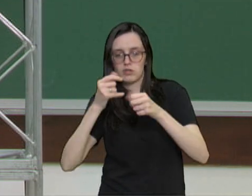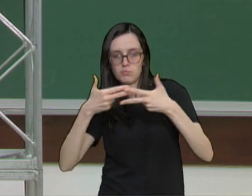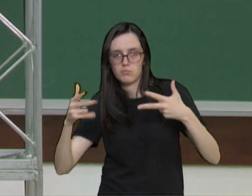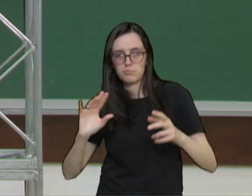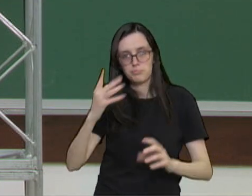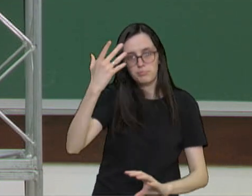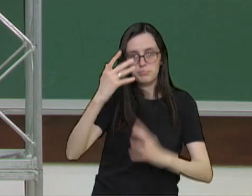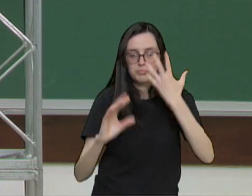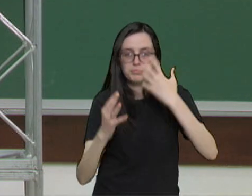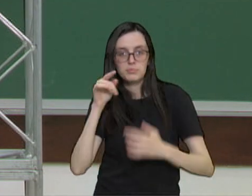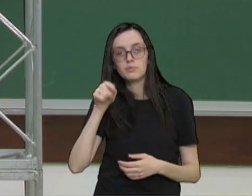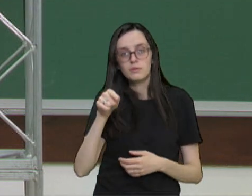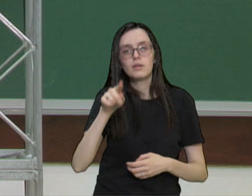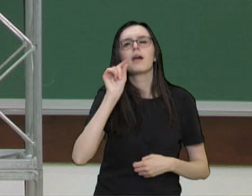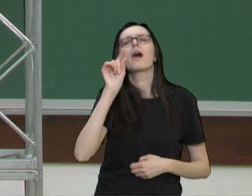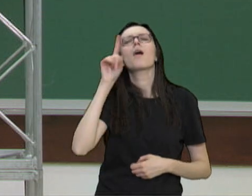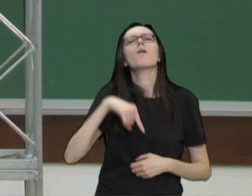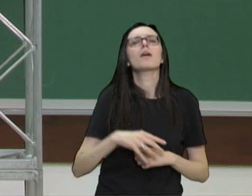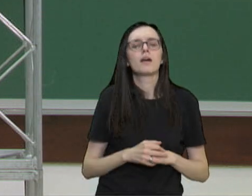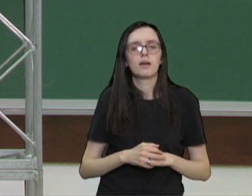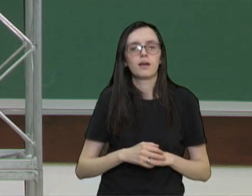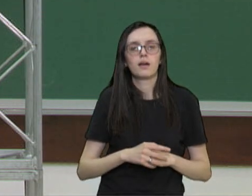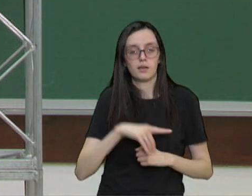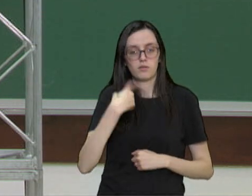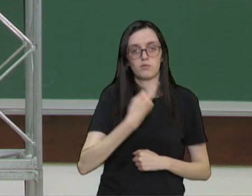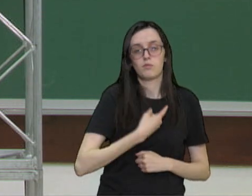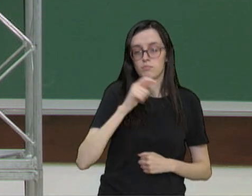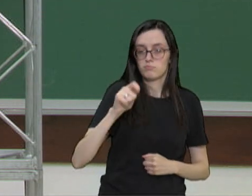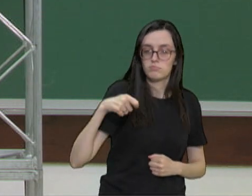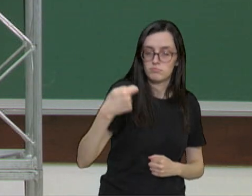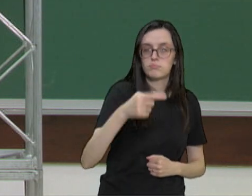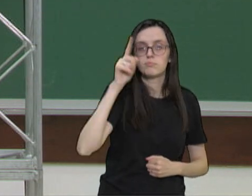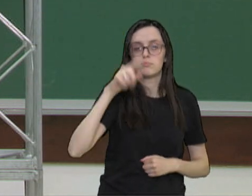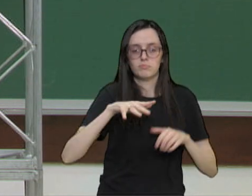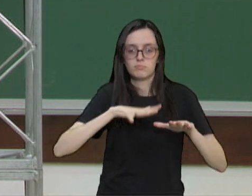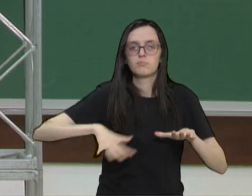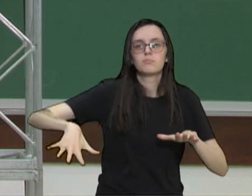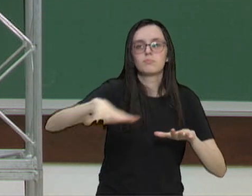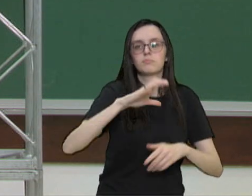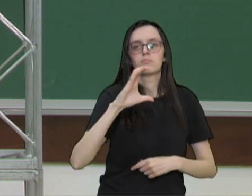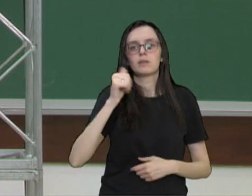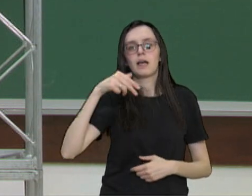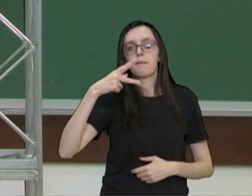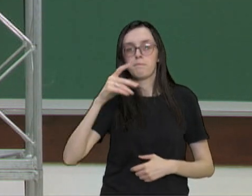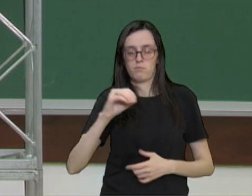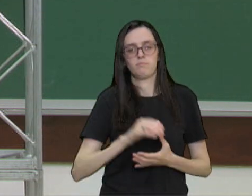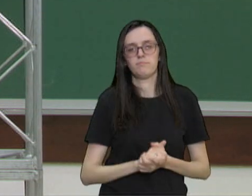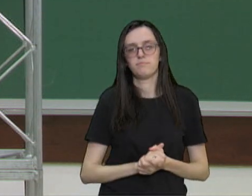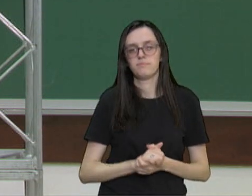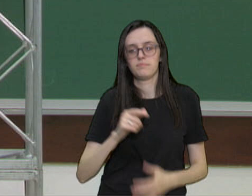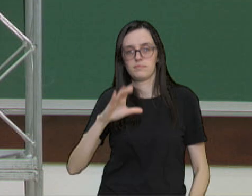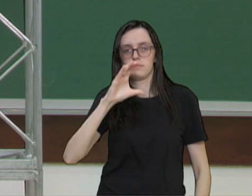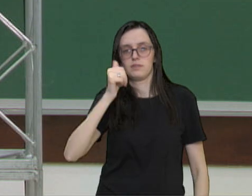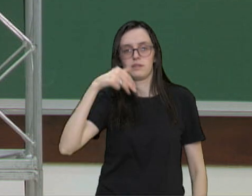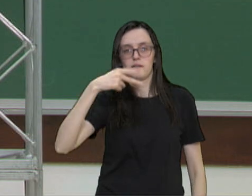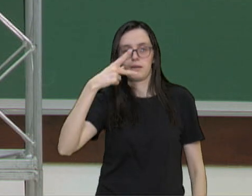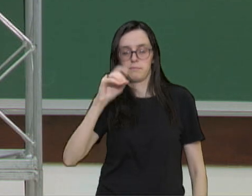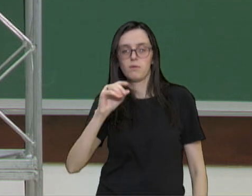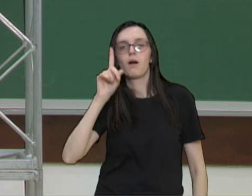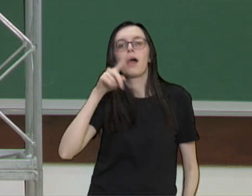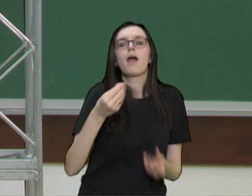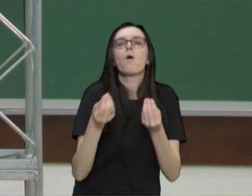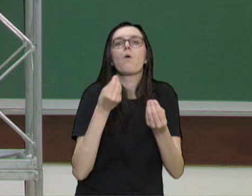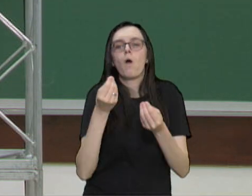seus arredores, é o que chamamos de campo. Então o campo vem a ser como que um